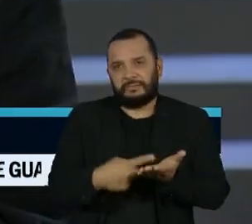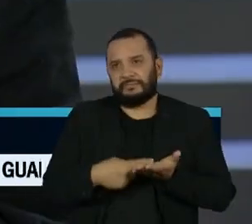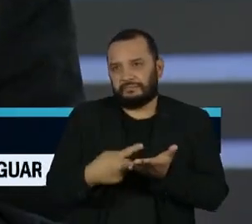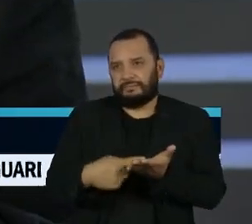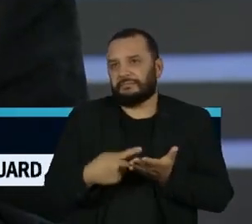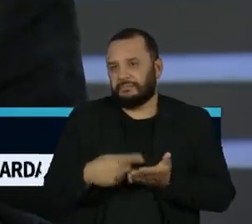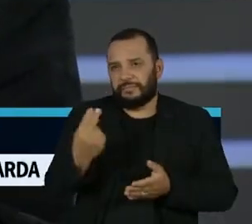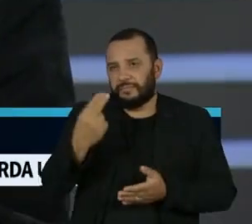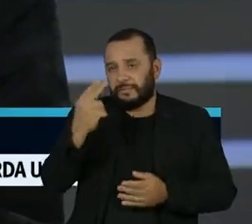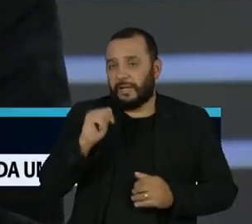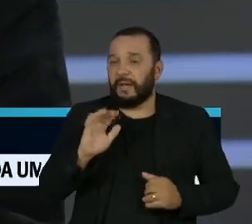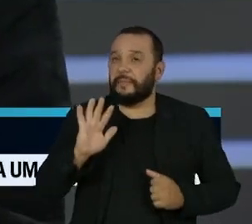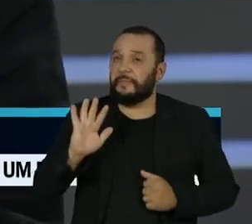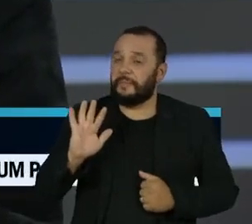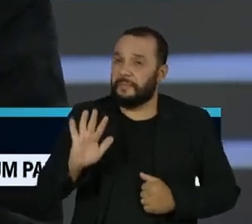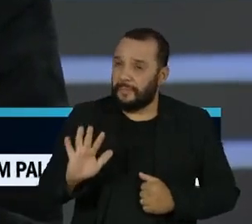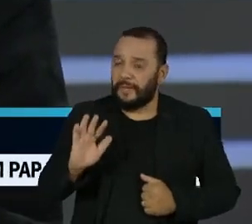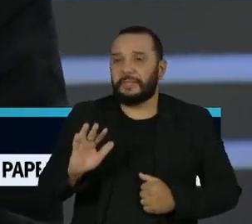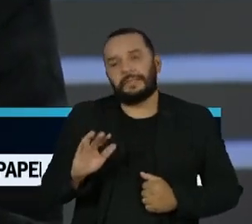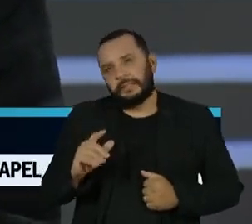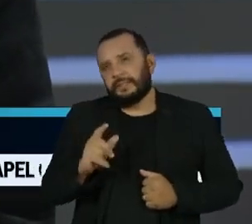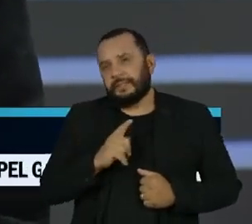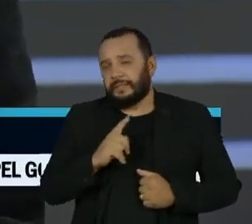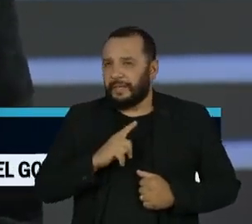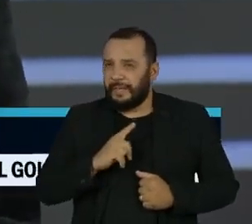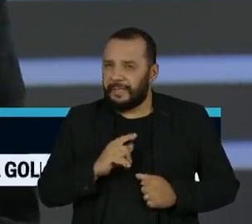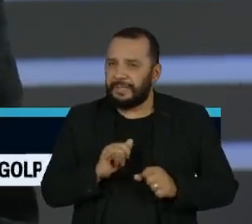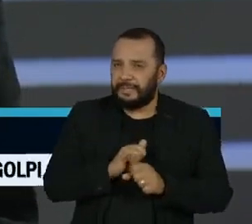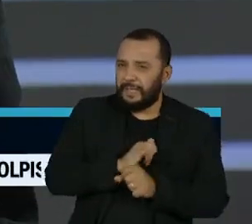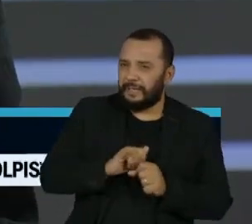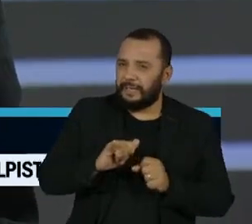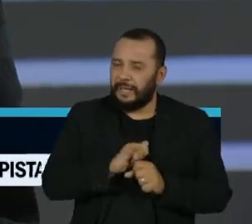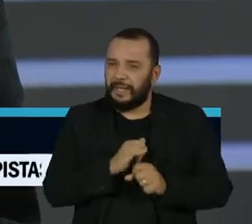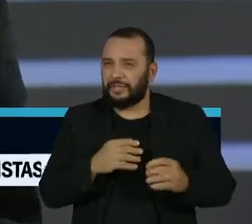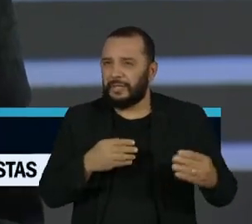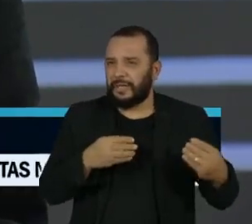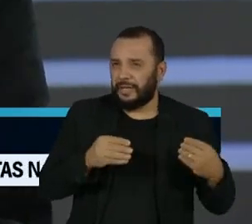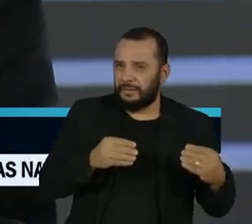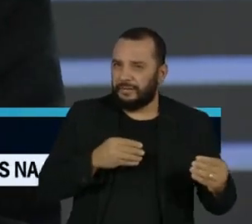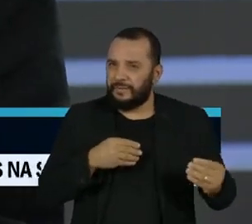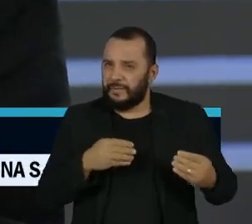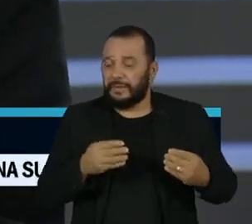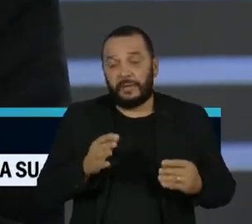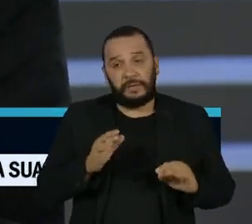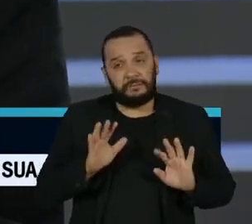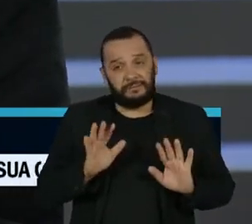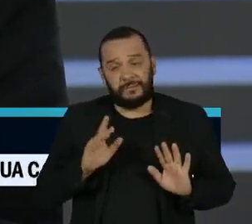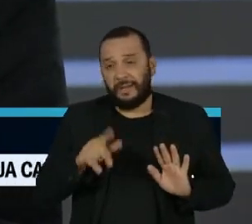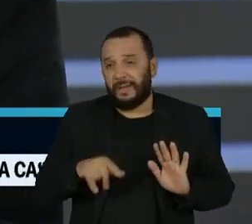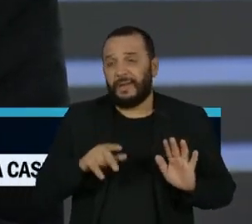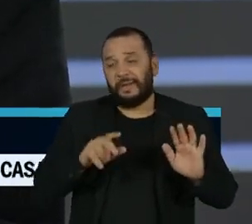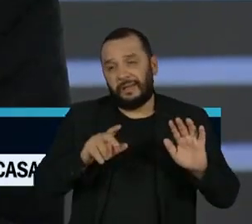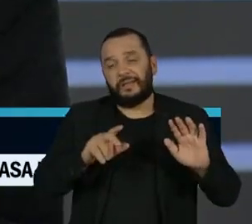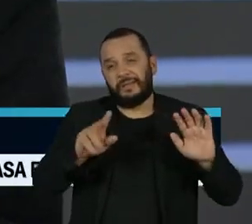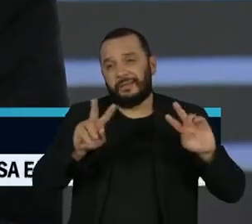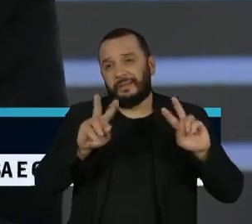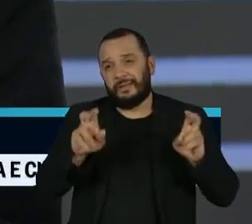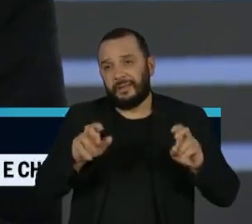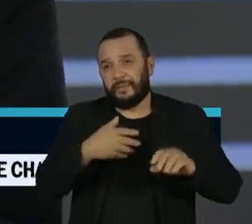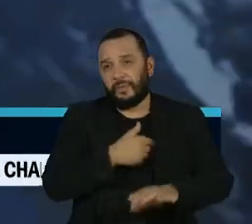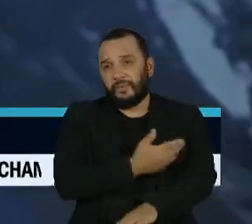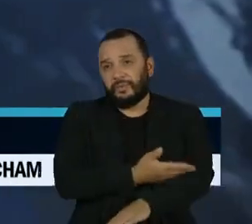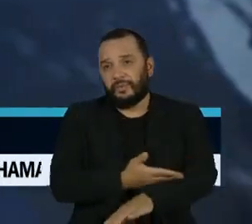que tenham franjas que negociem esse tipo de coisa. Essa famosa pauta de costumes, que caracteriza a posição cultural